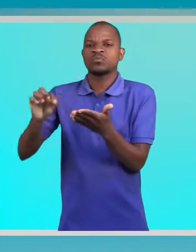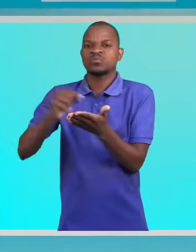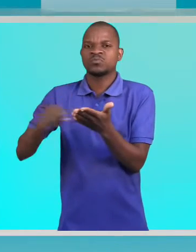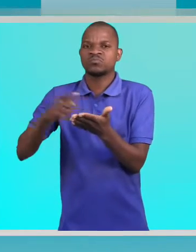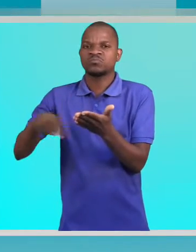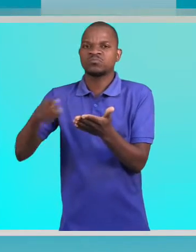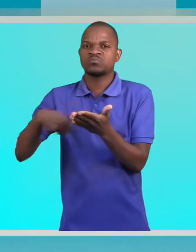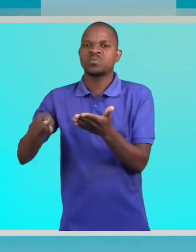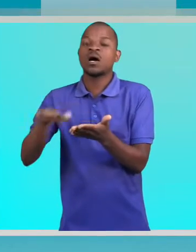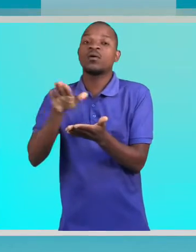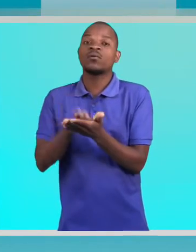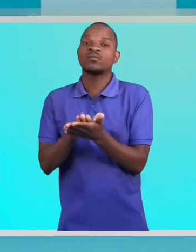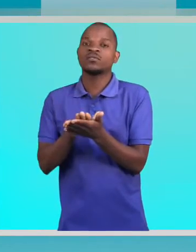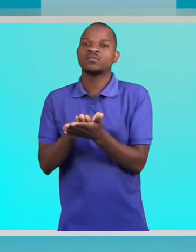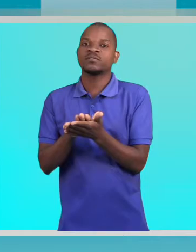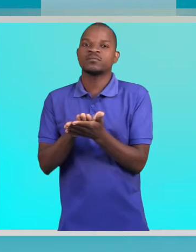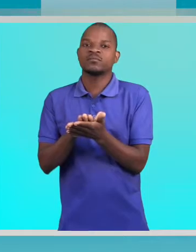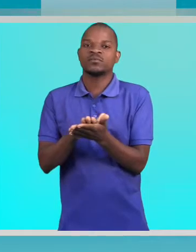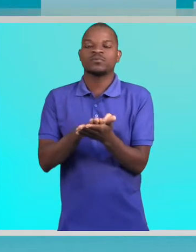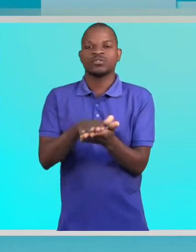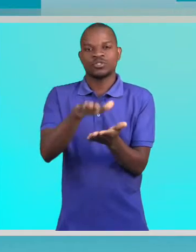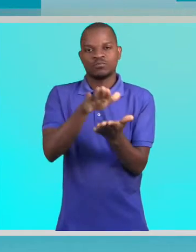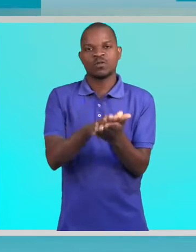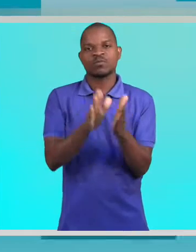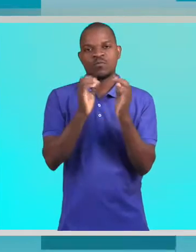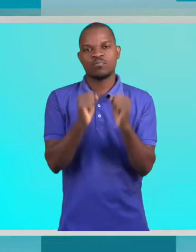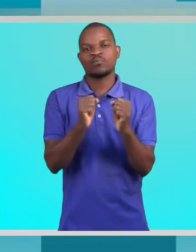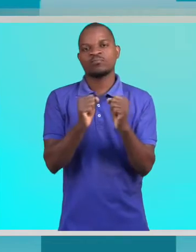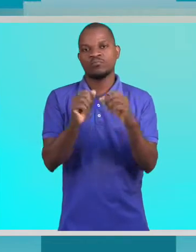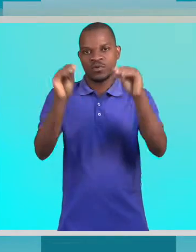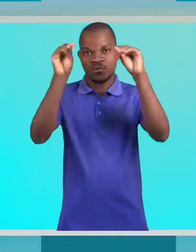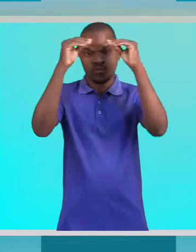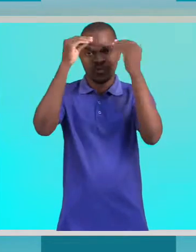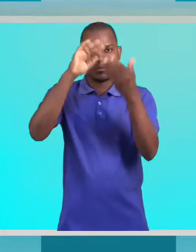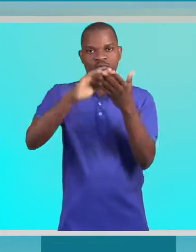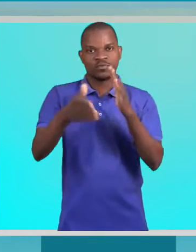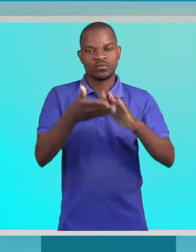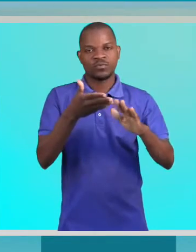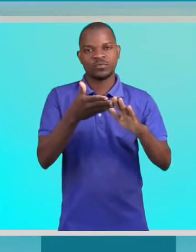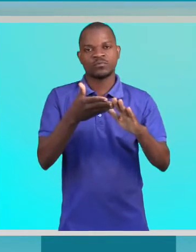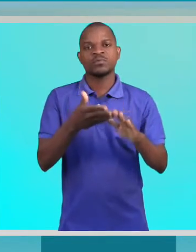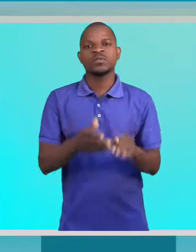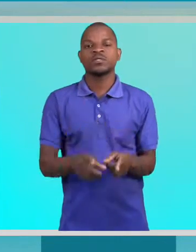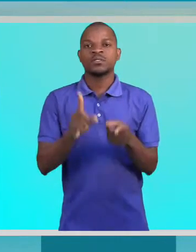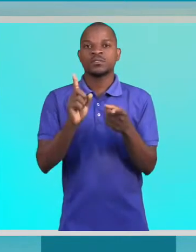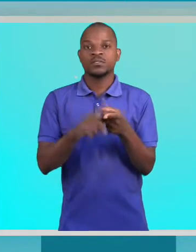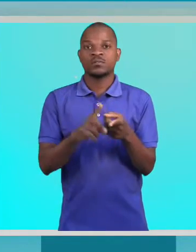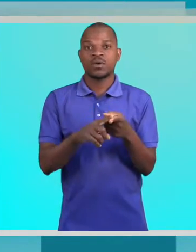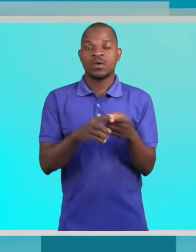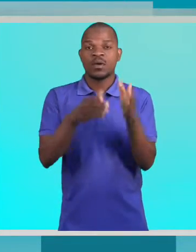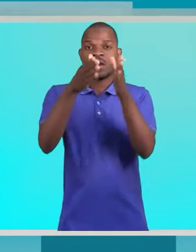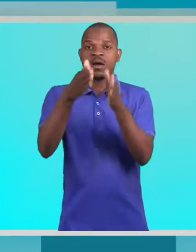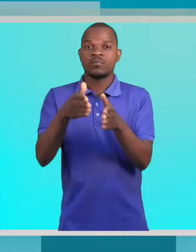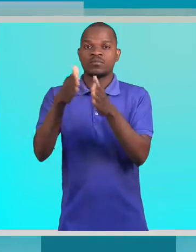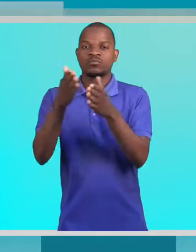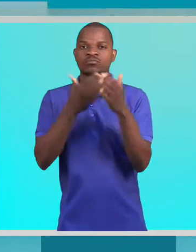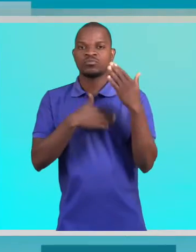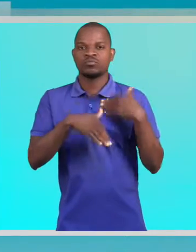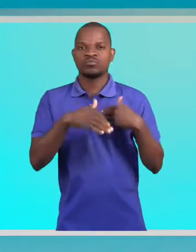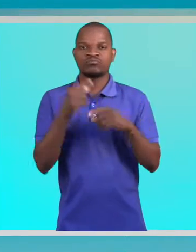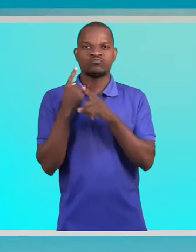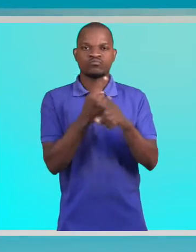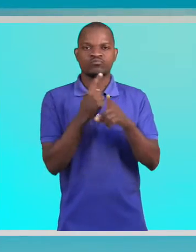No instante de formação, professores primários. E o professor, o candidato ao professorado com deficiência